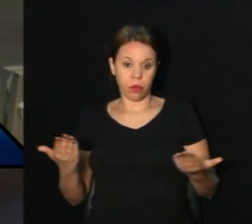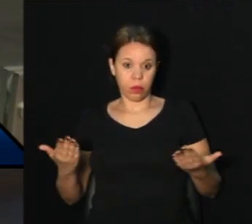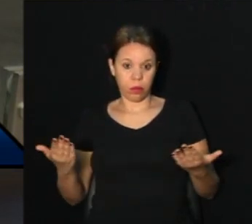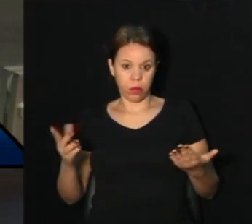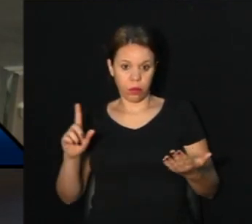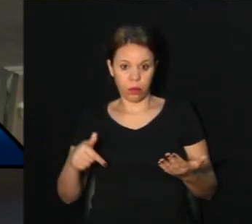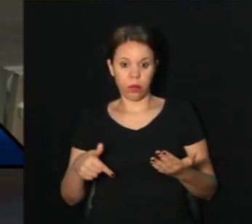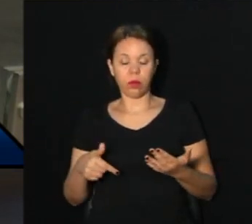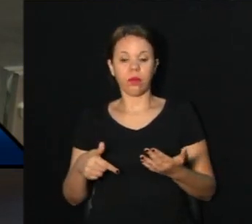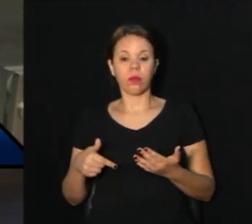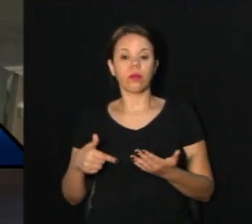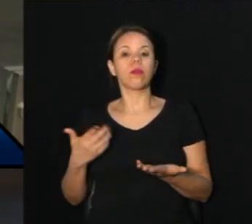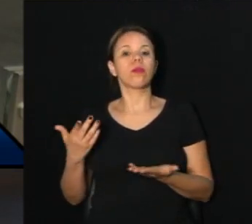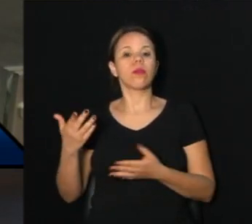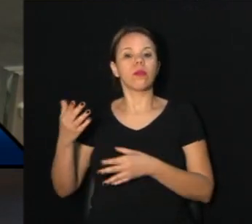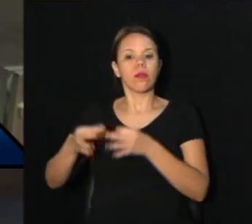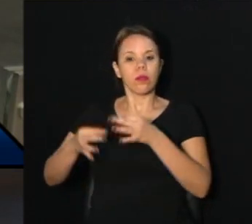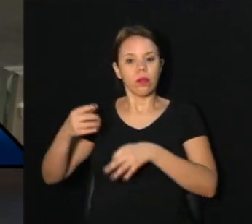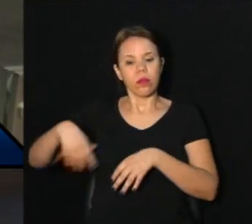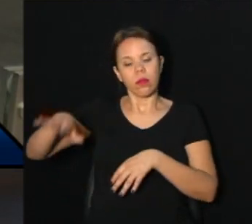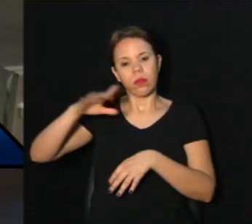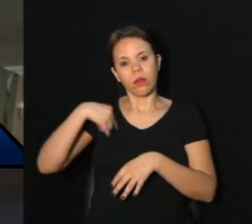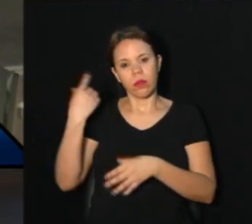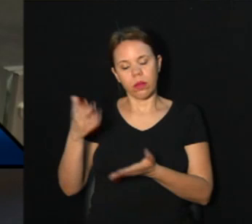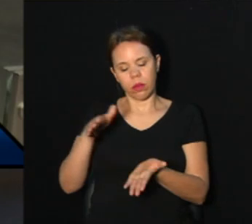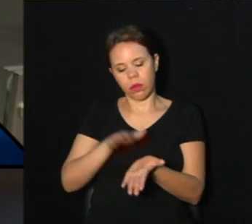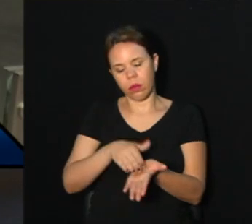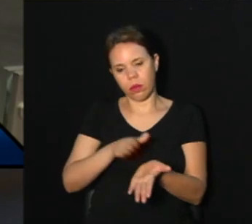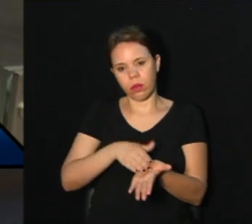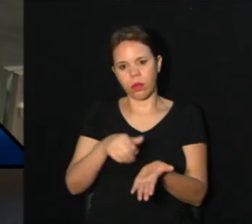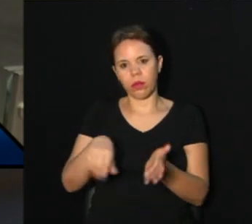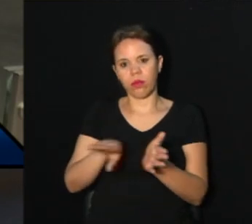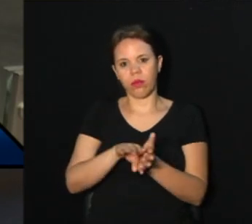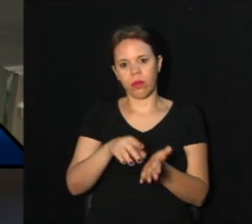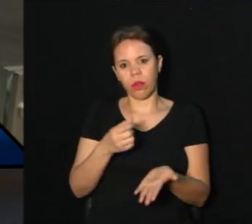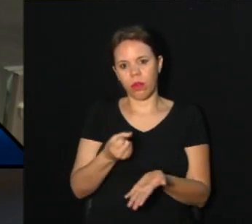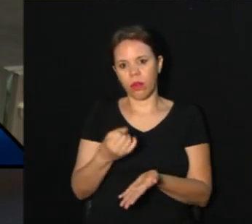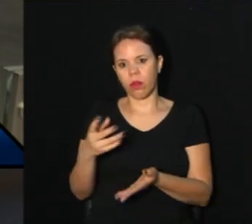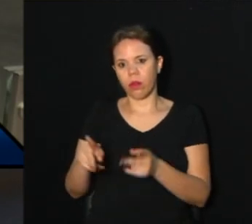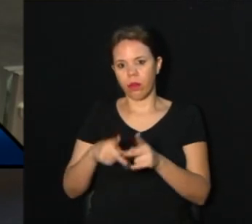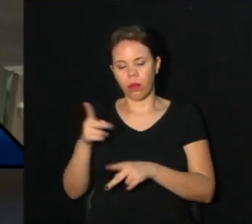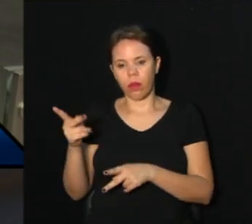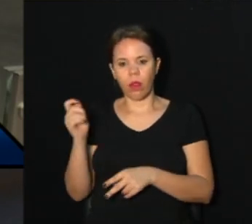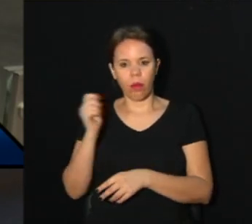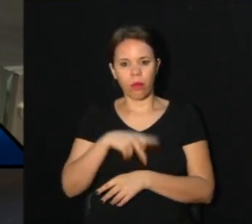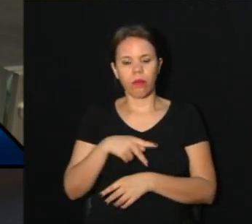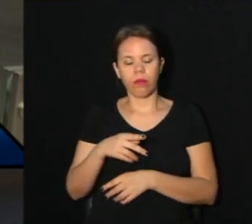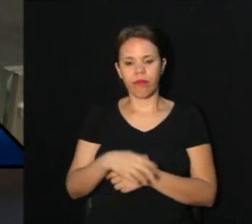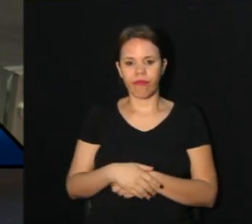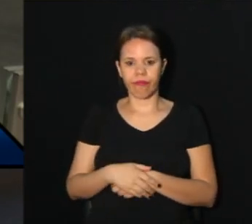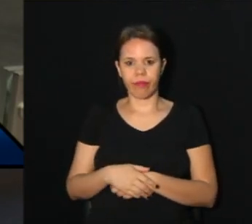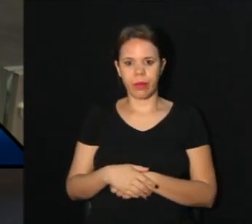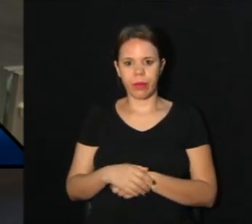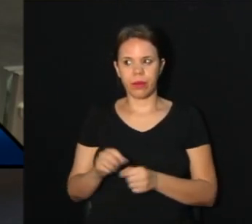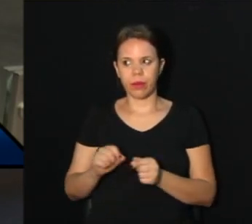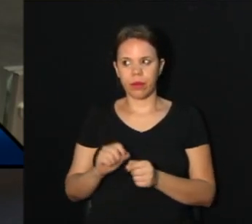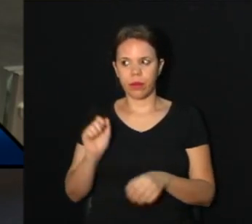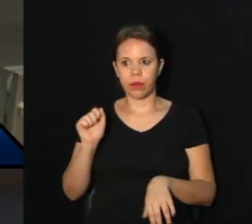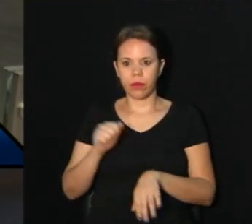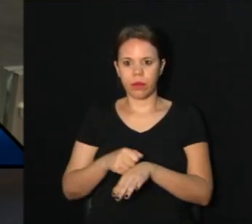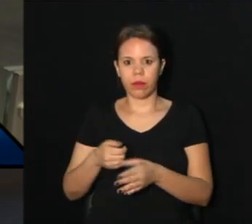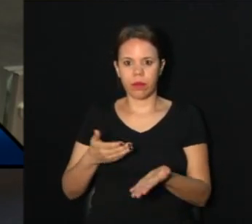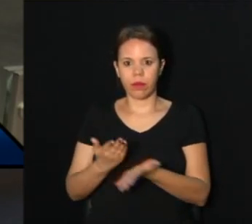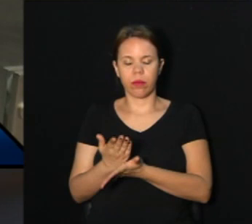da Procuradoria, assim chegou, nós recebemos uma parcela de aposentados, quem